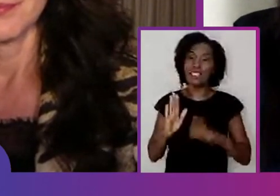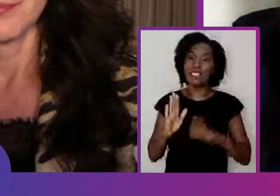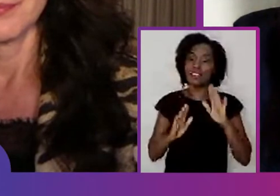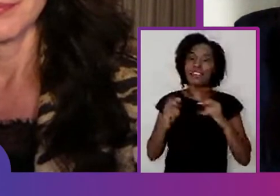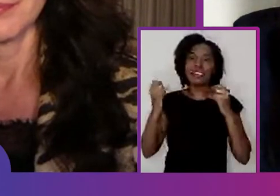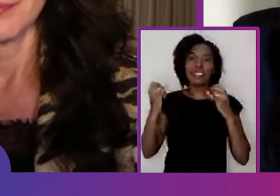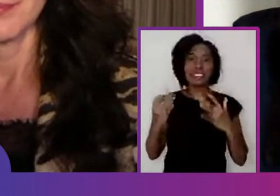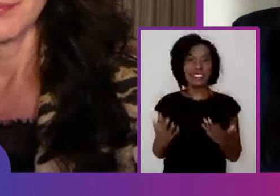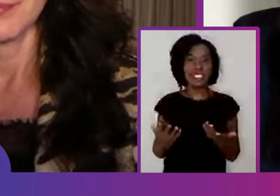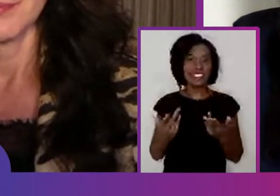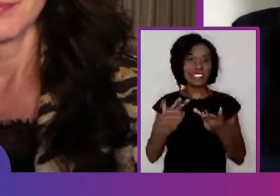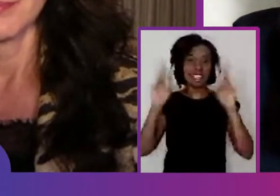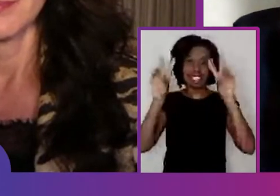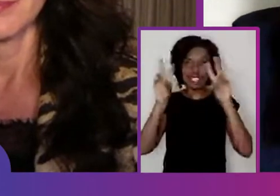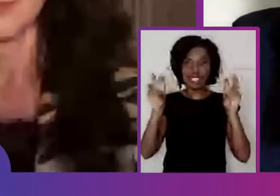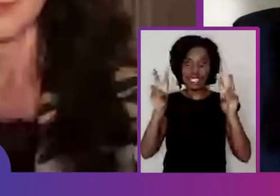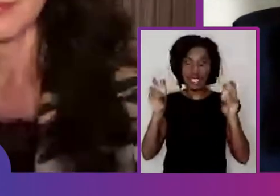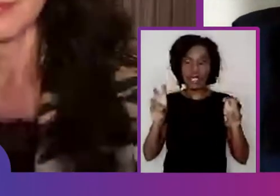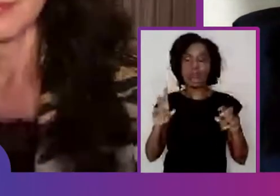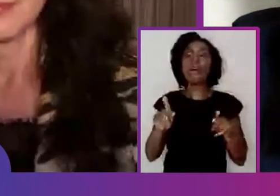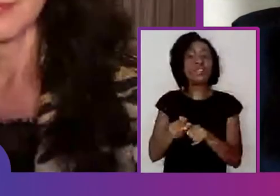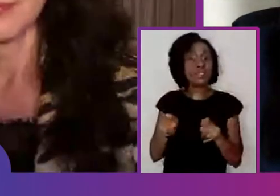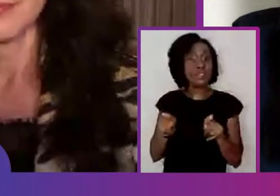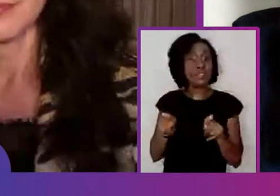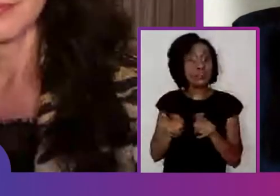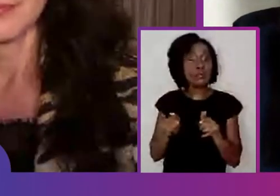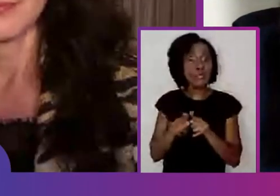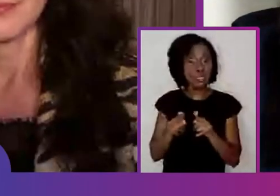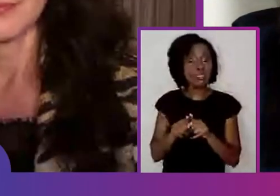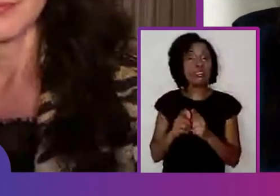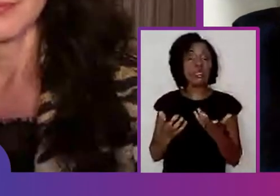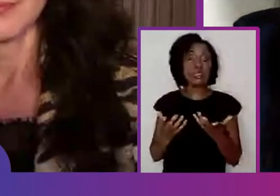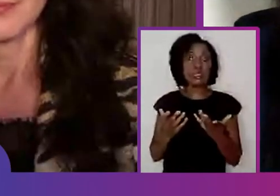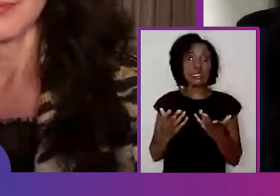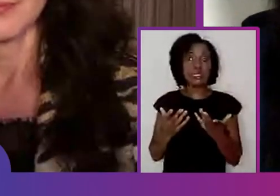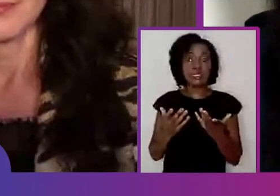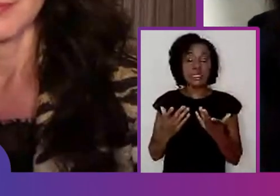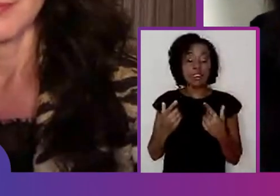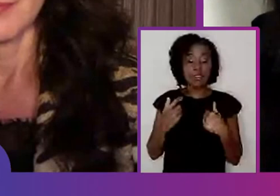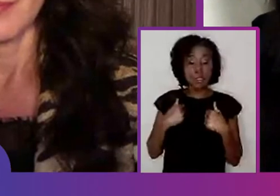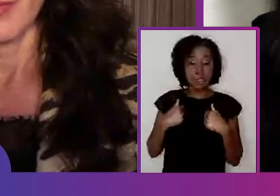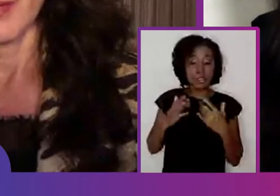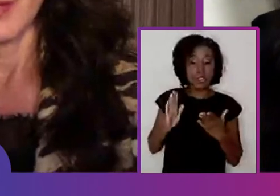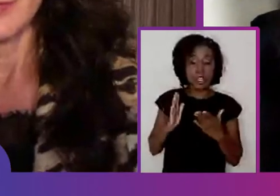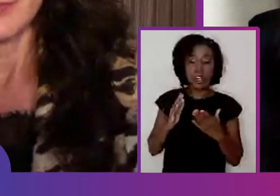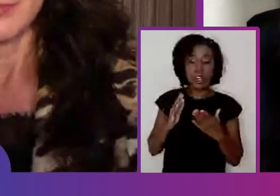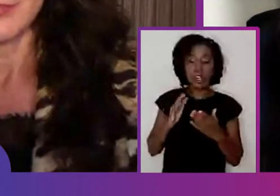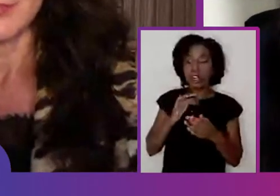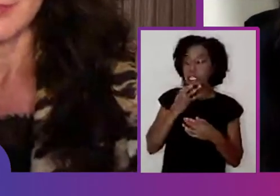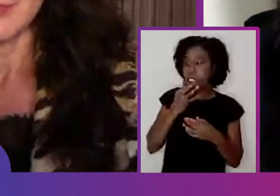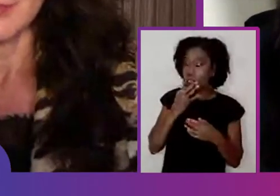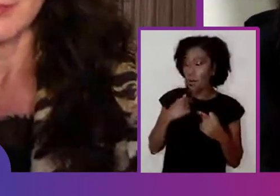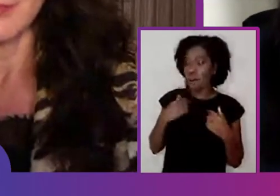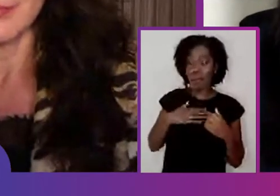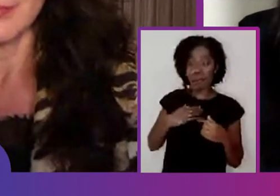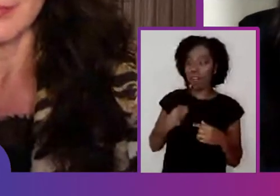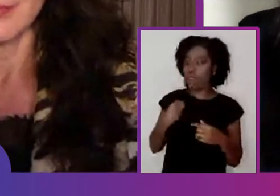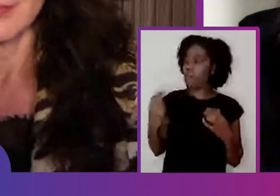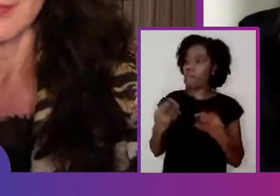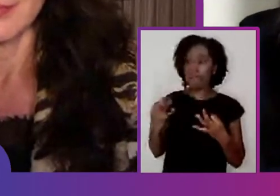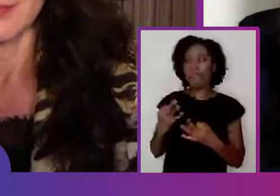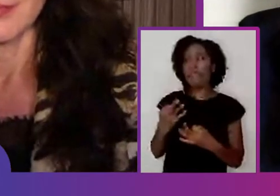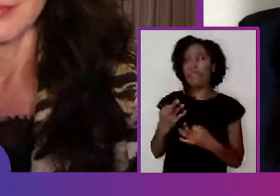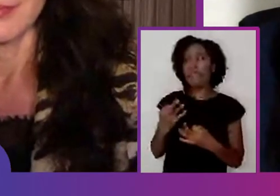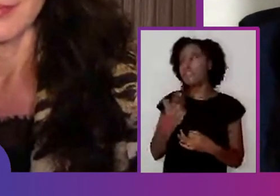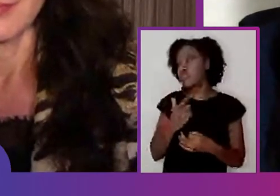Quem parecia perfeito o tempo todo e tal, já tinha esse movimento acontecendo. Agora, o que eu percebo que aconteceu principalmente a partir de